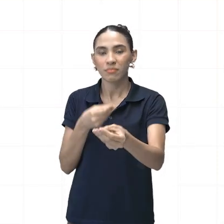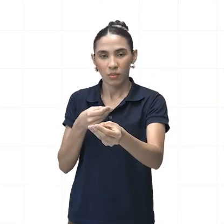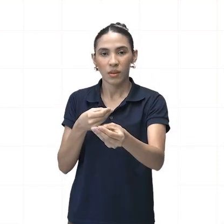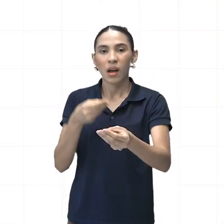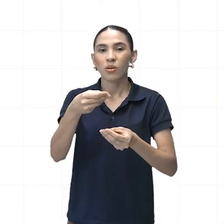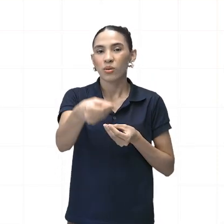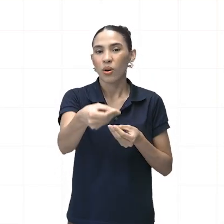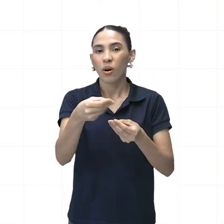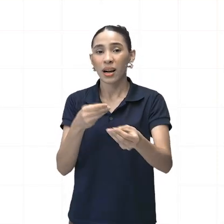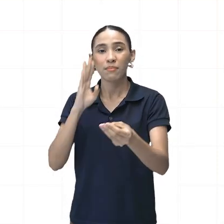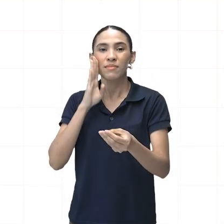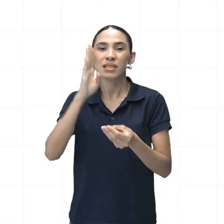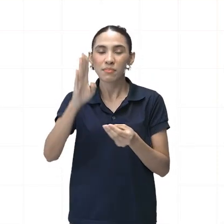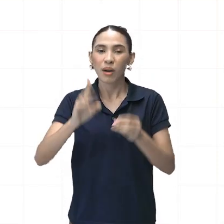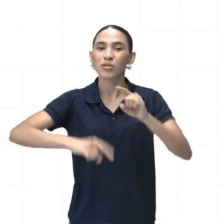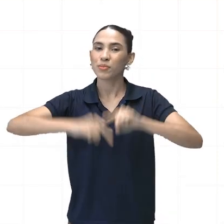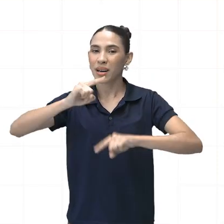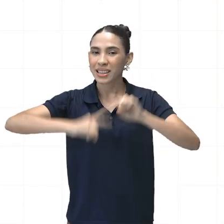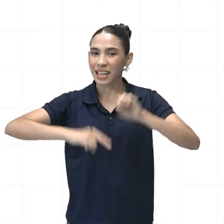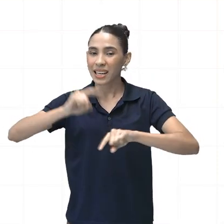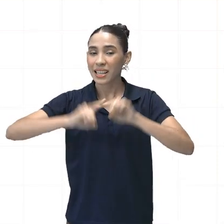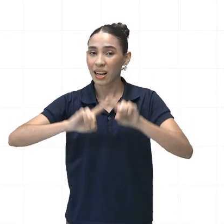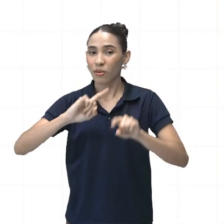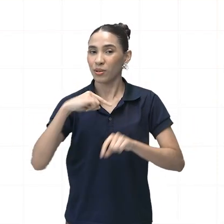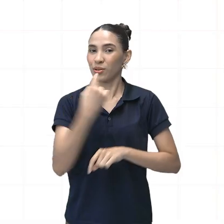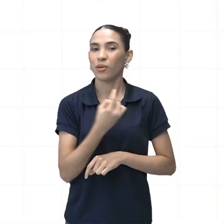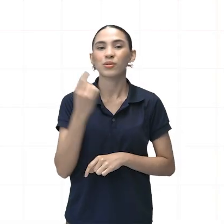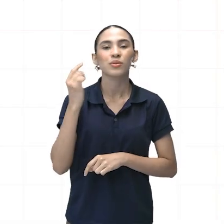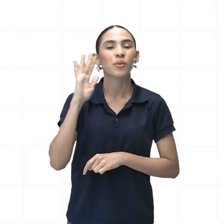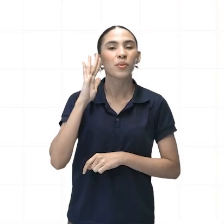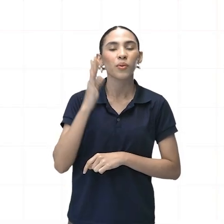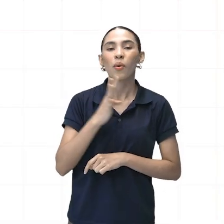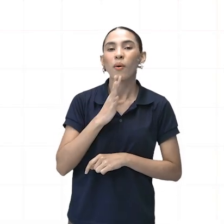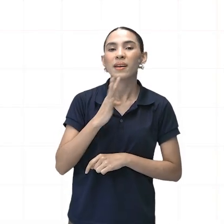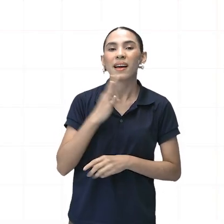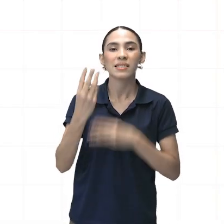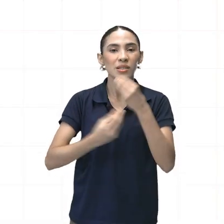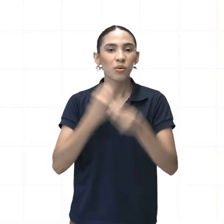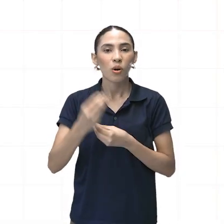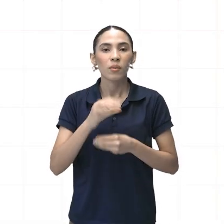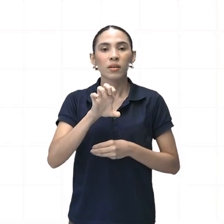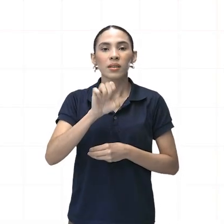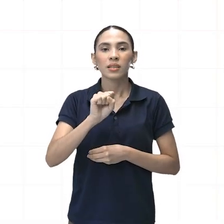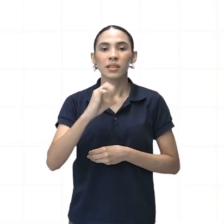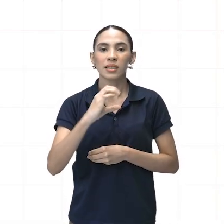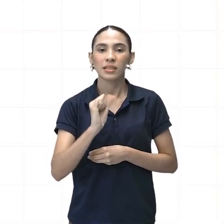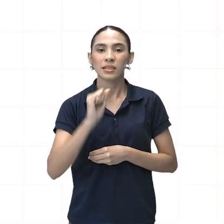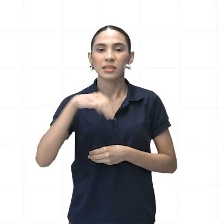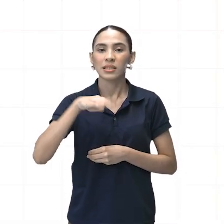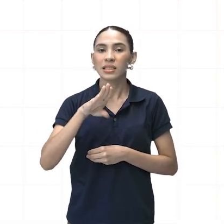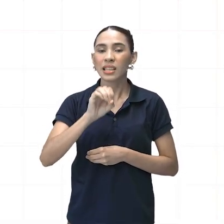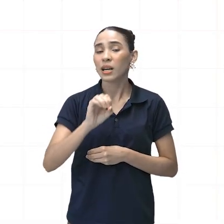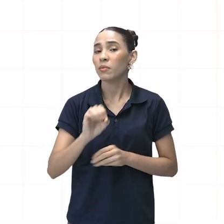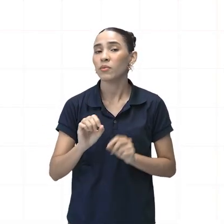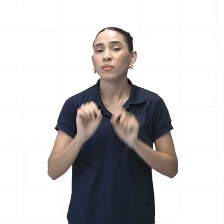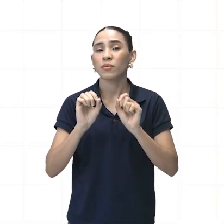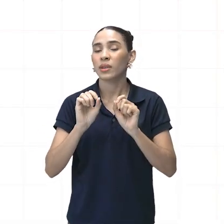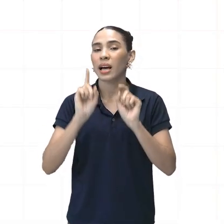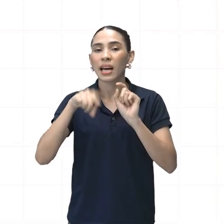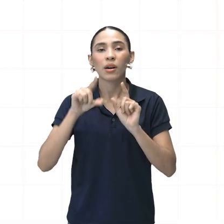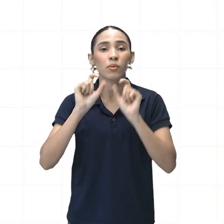troca direta de mercadorias, que a gente conhece como o escambo, que acabava sendo o quê?